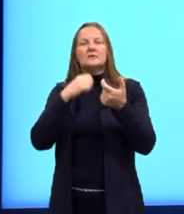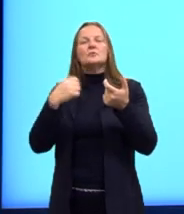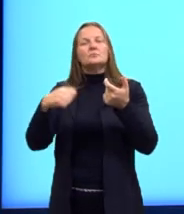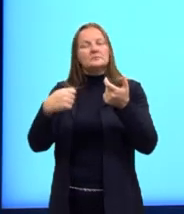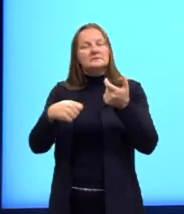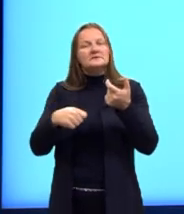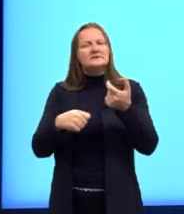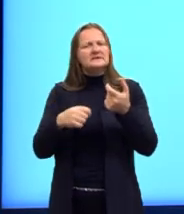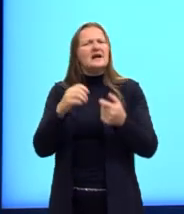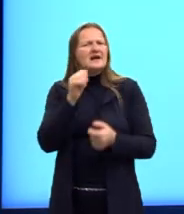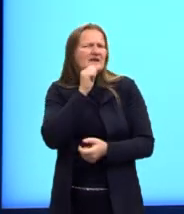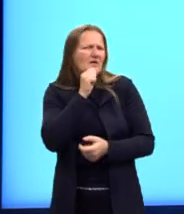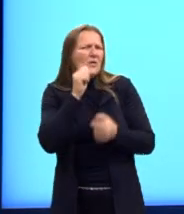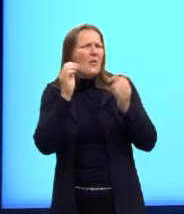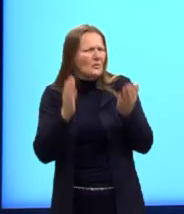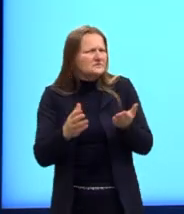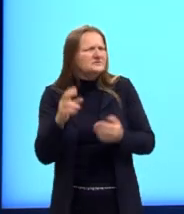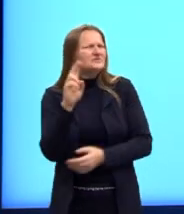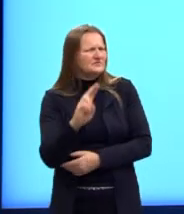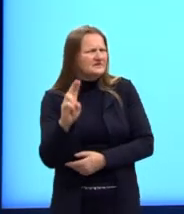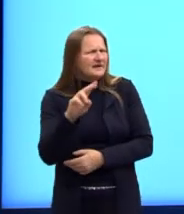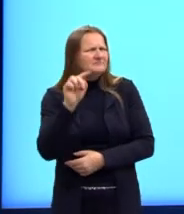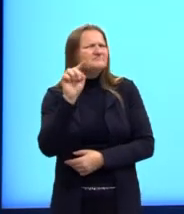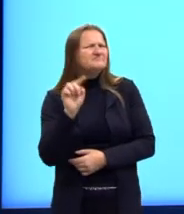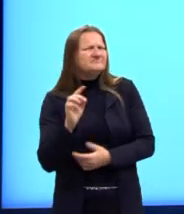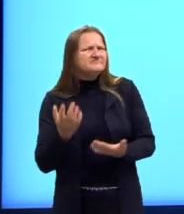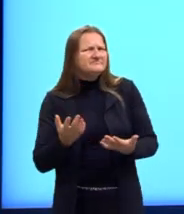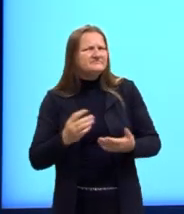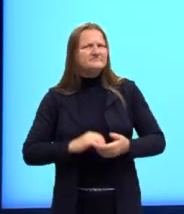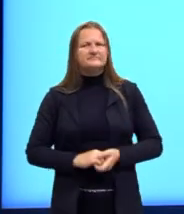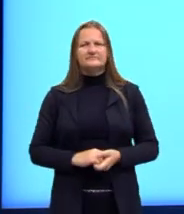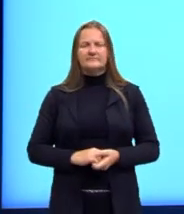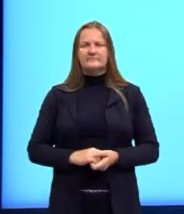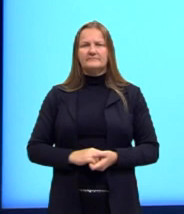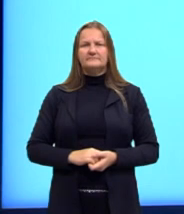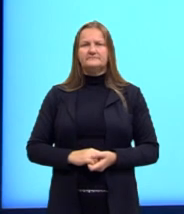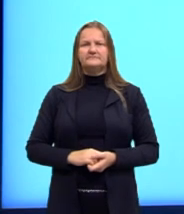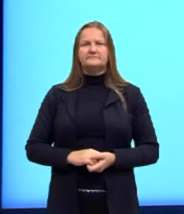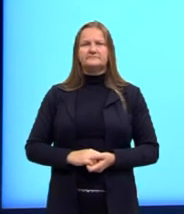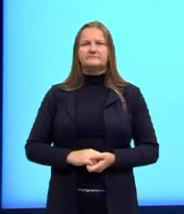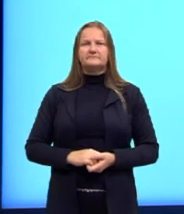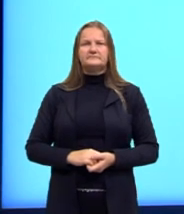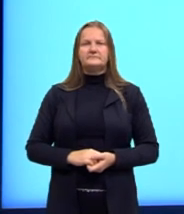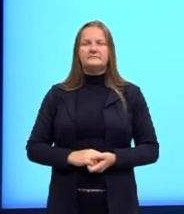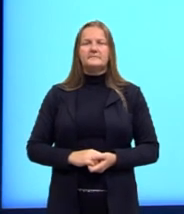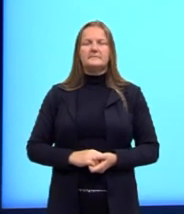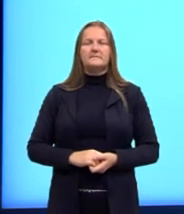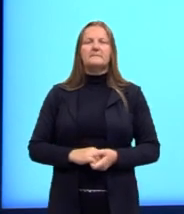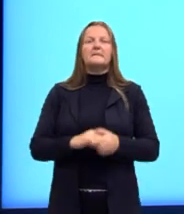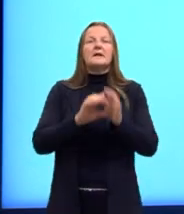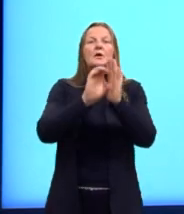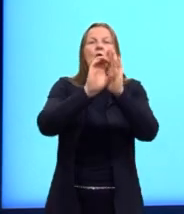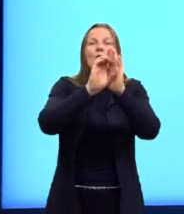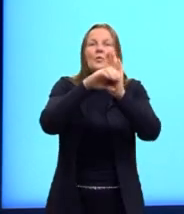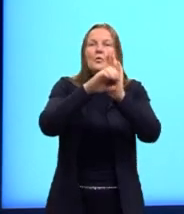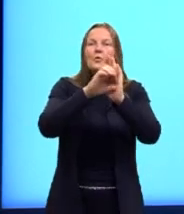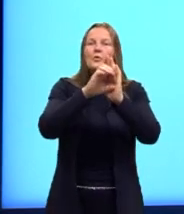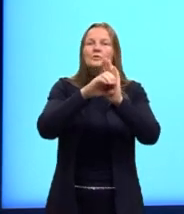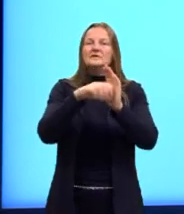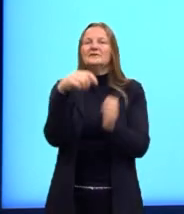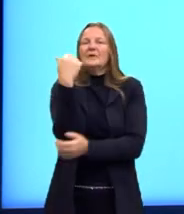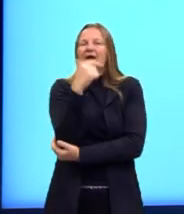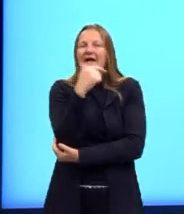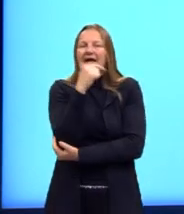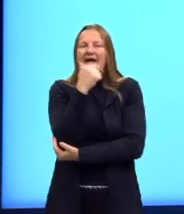ainda hoje usar essa expressão humor negro né esse conceito de comédia